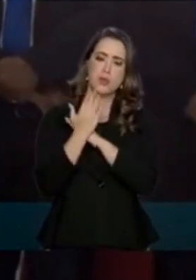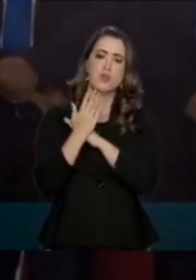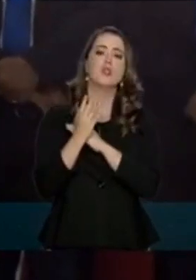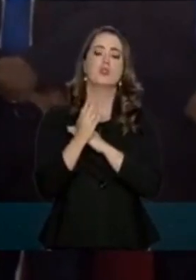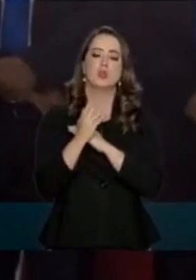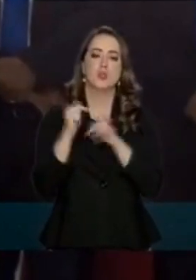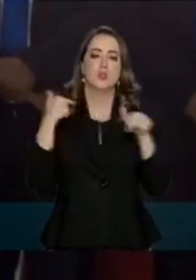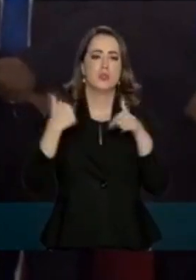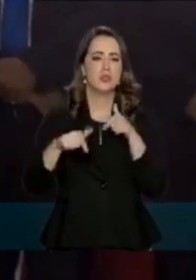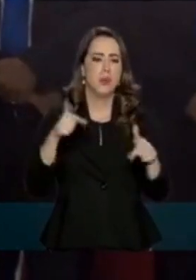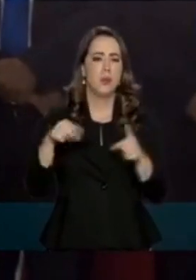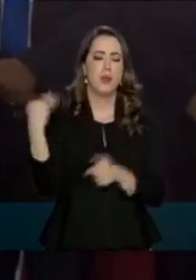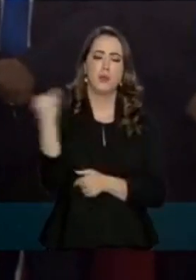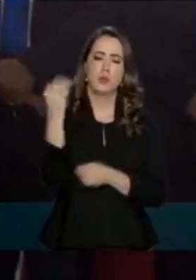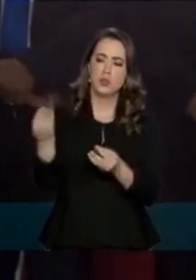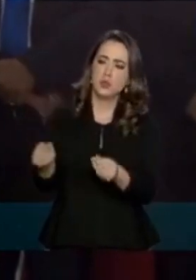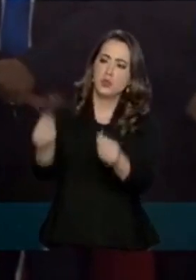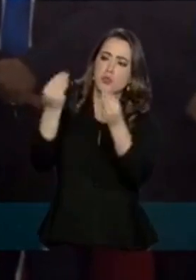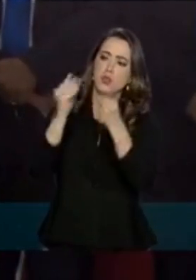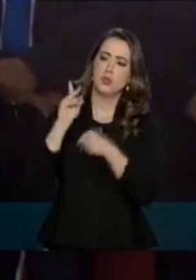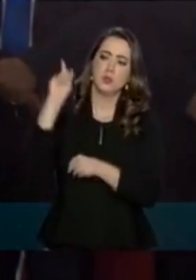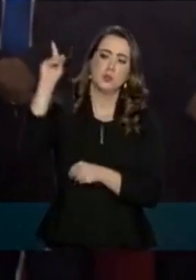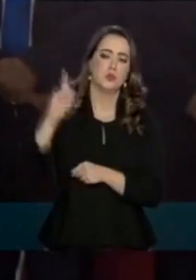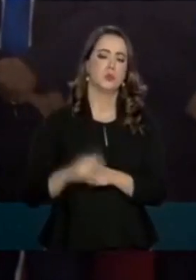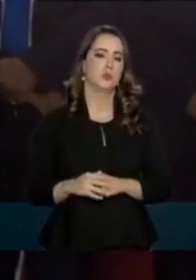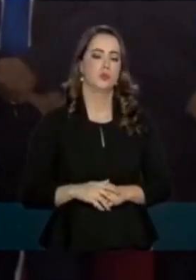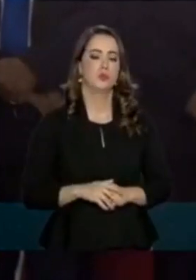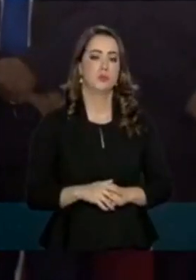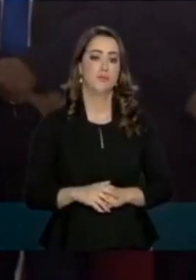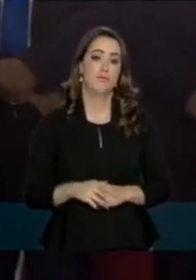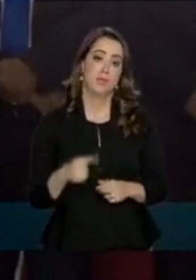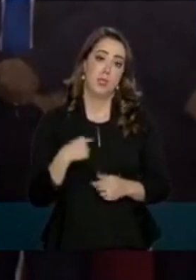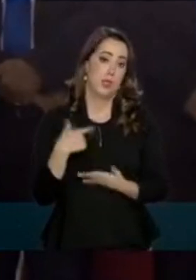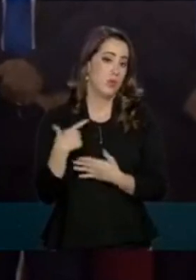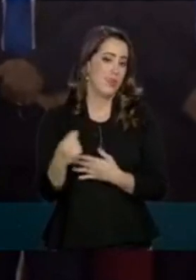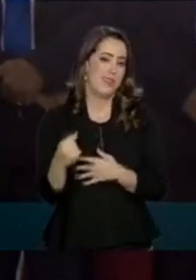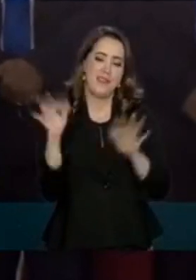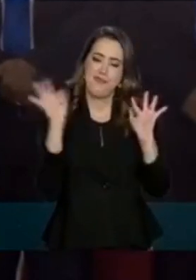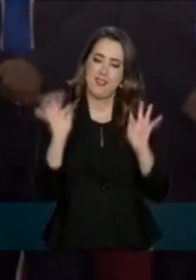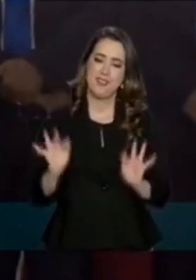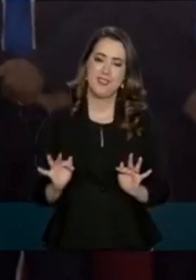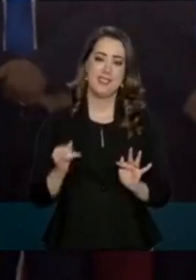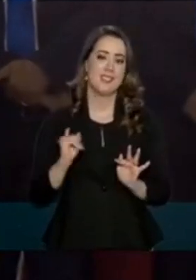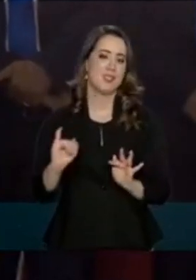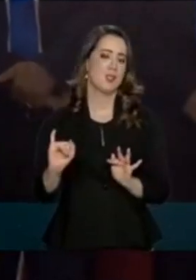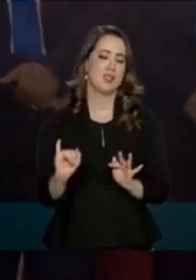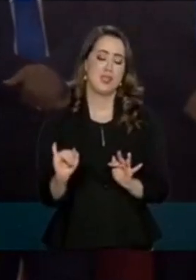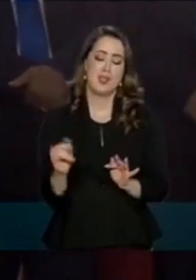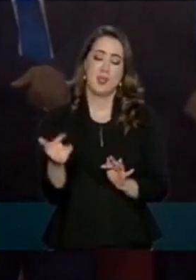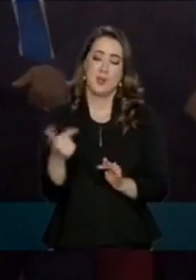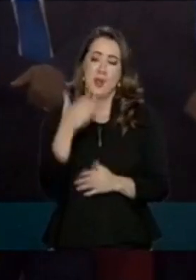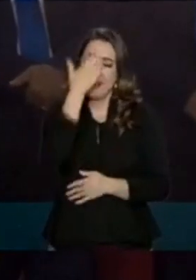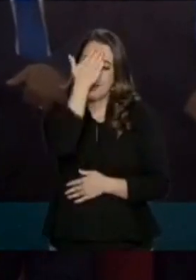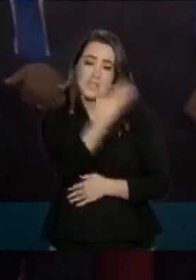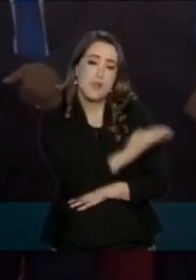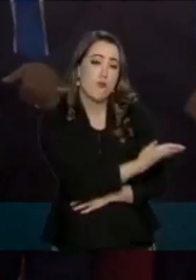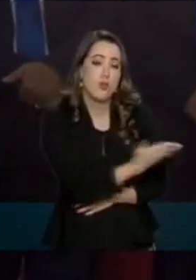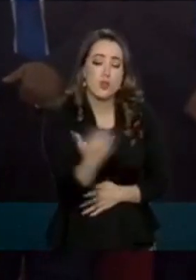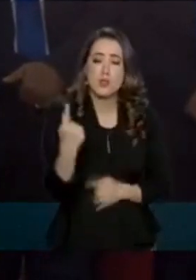cumprir essa missão. Eu não sairei daqui feliz se não agradecesse a todos